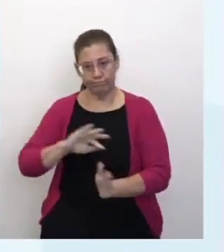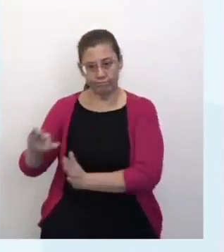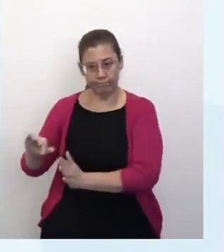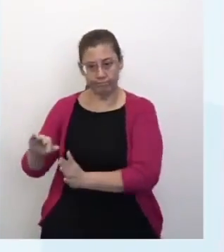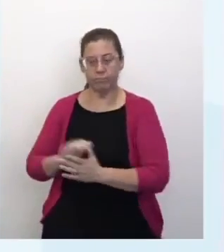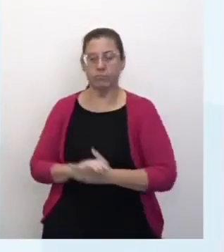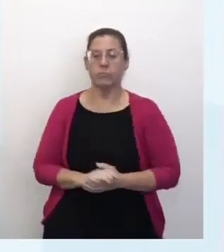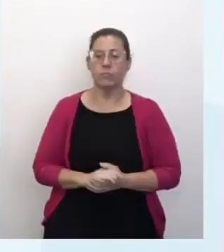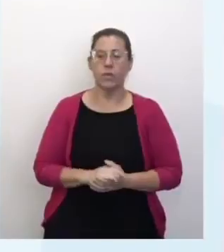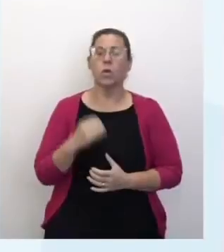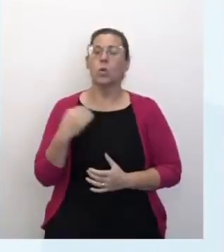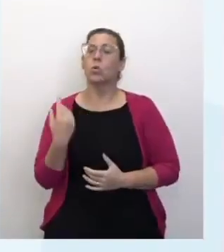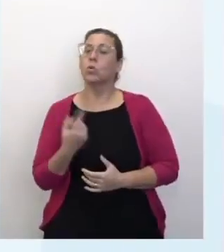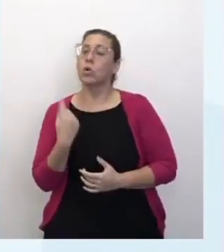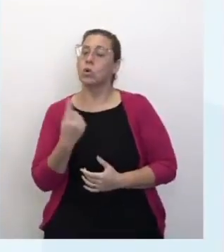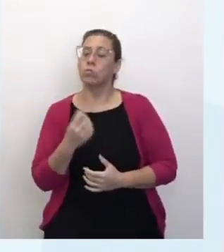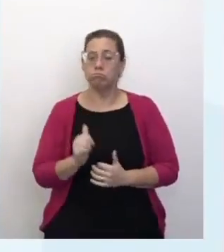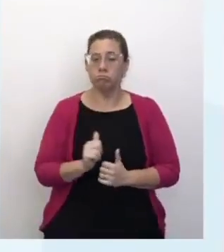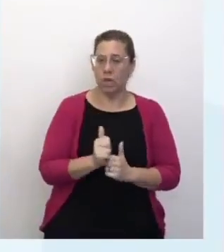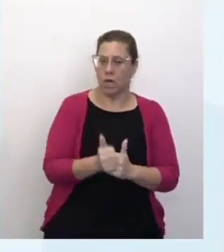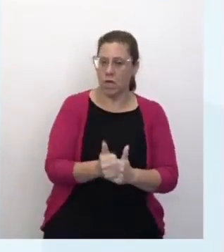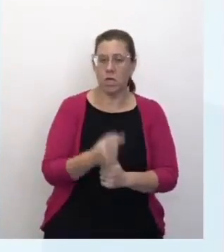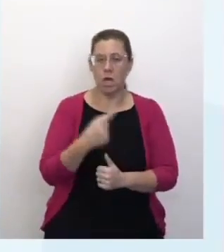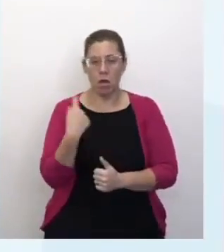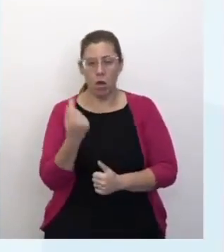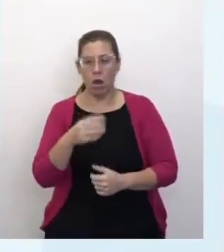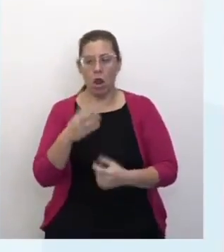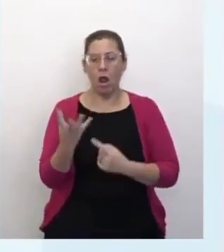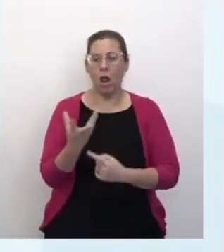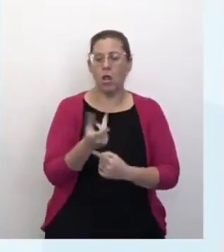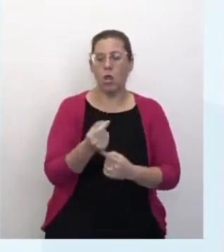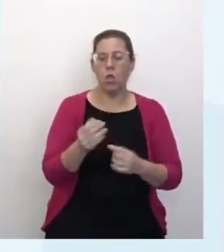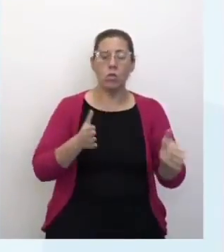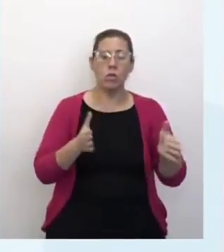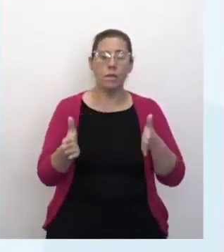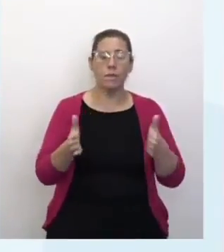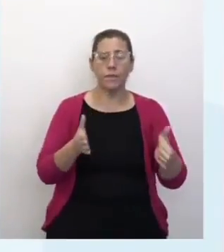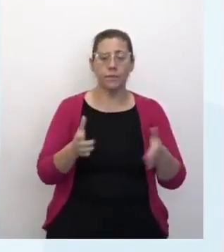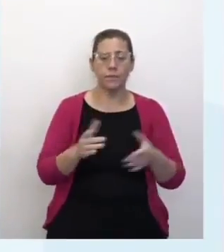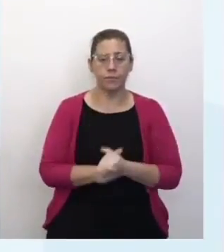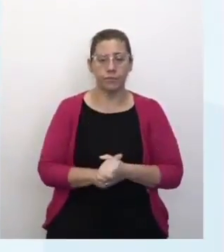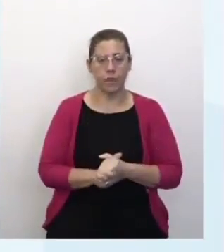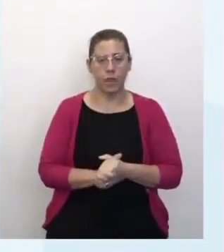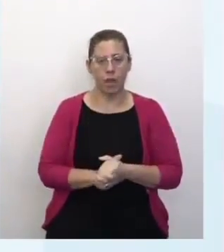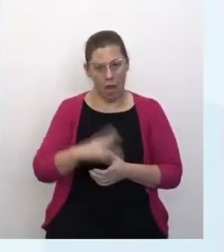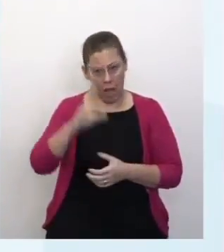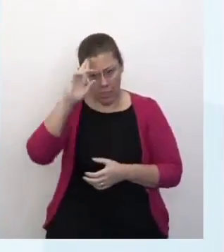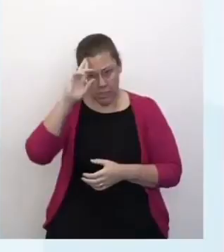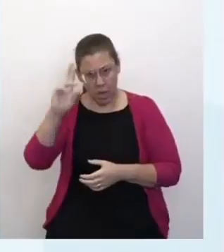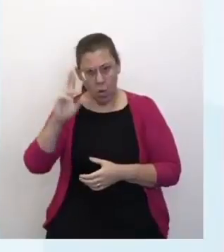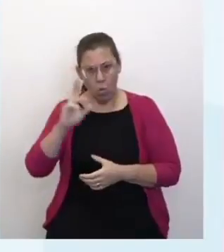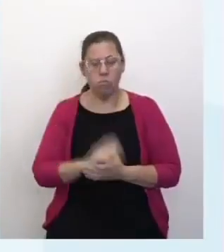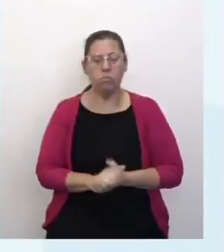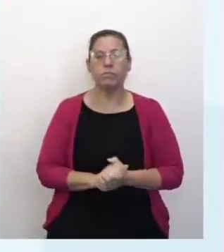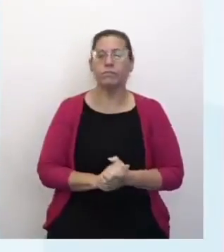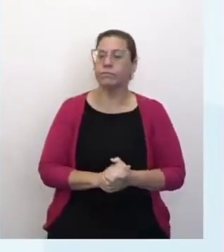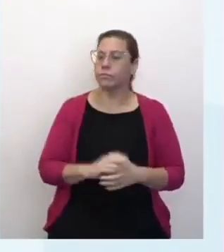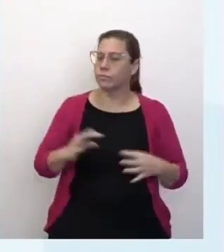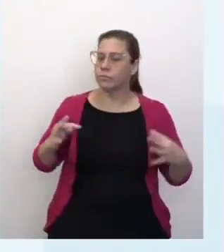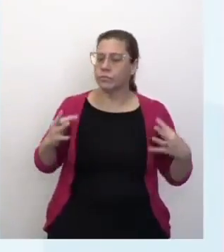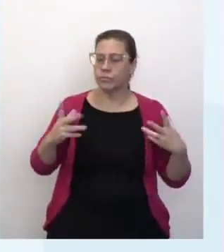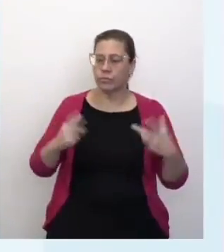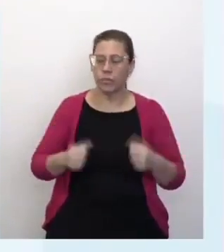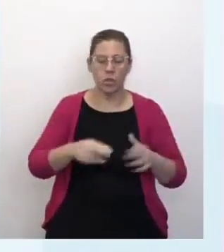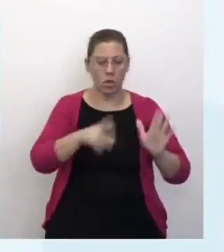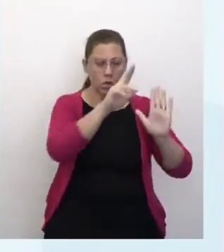o que serve de guia para a expressão artística, da época do Tomás Antônio Gonzaga, razão, cérebro, submissão a normas e,